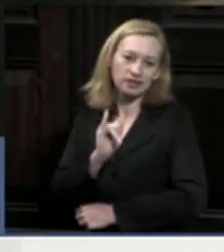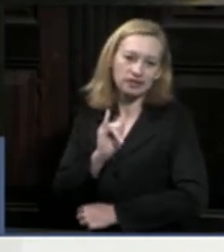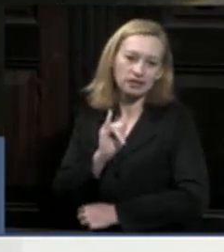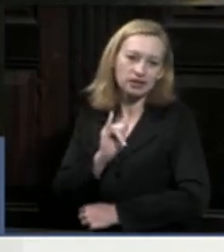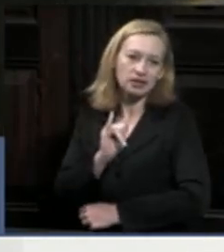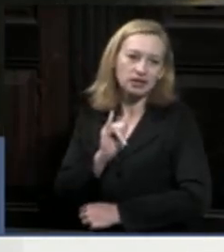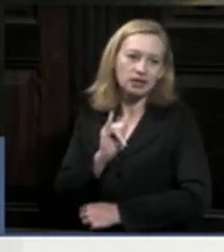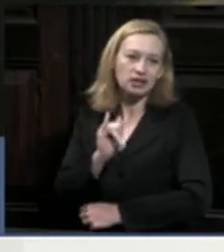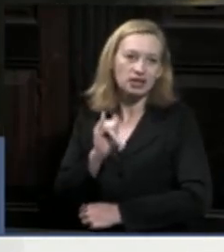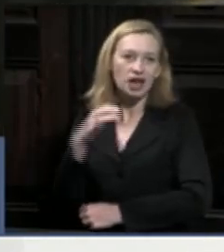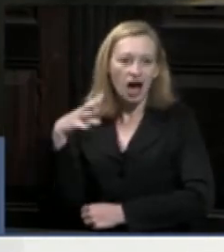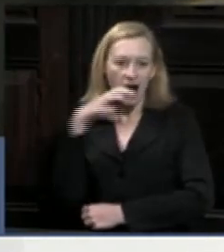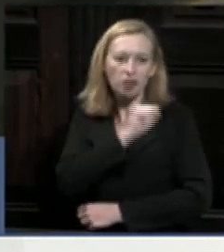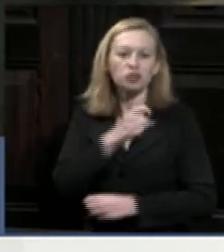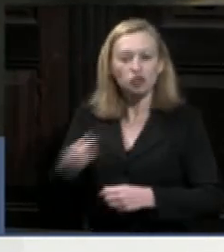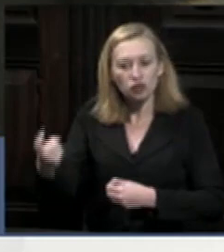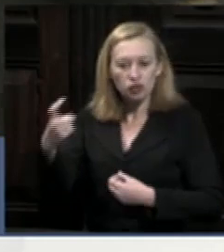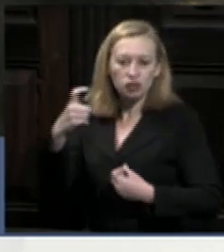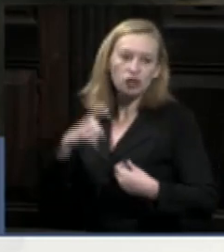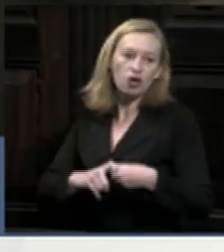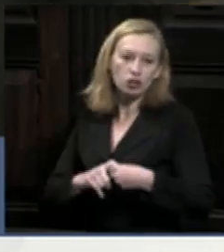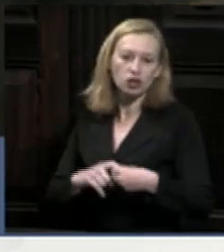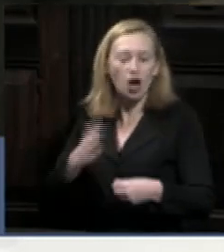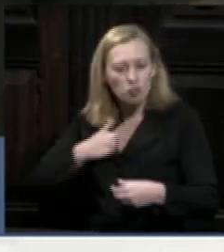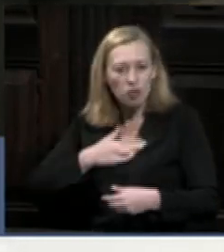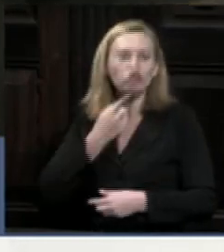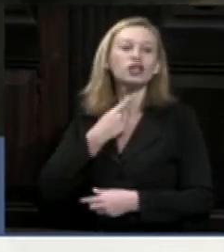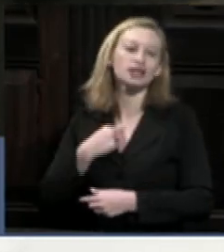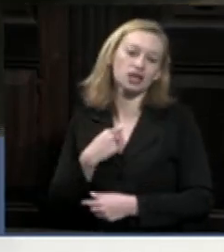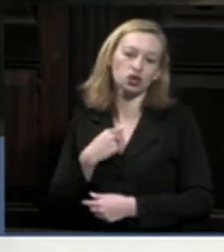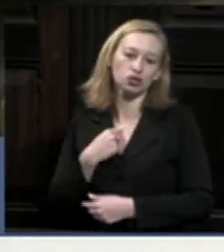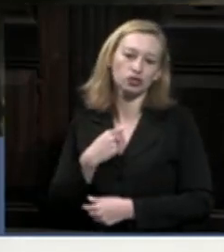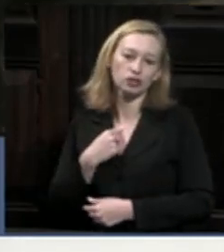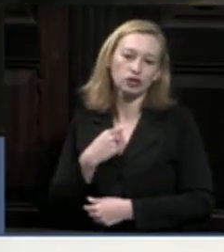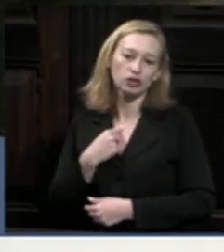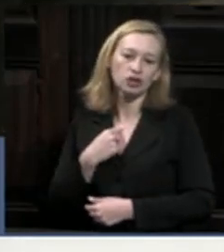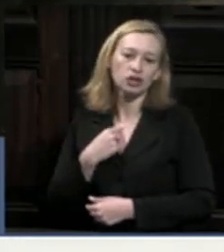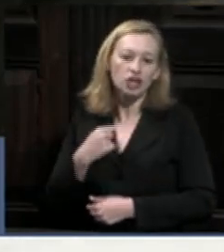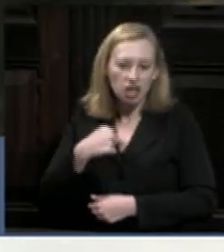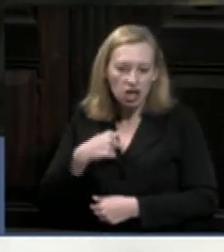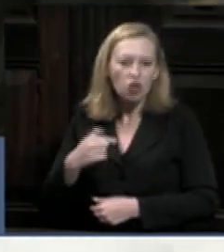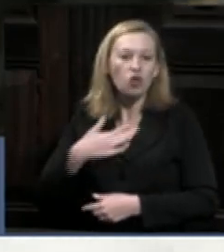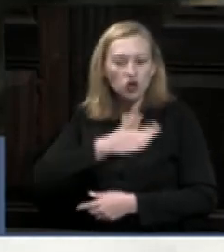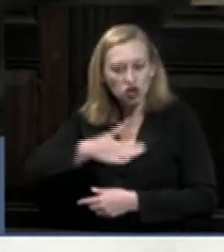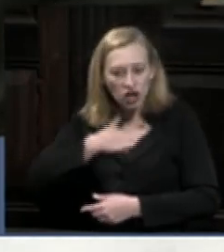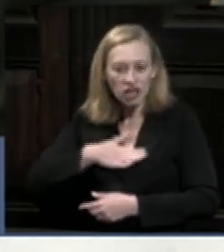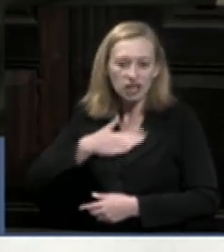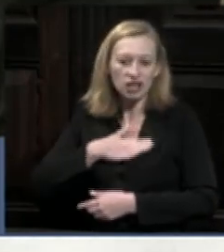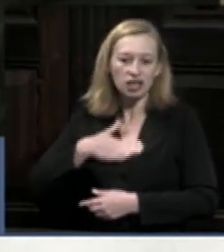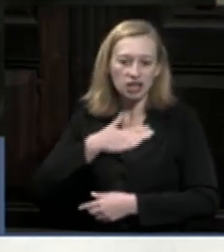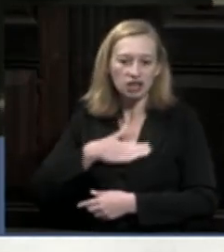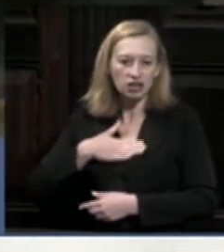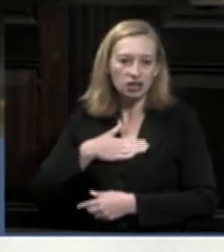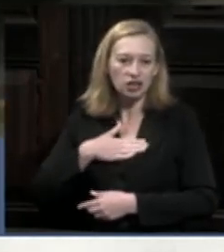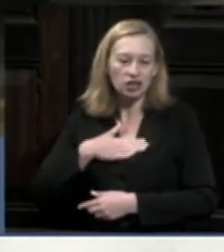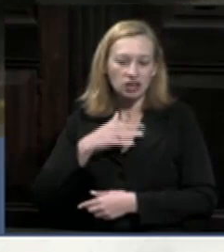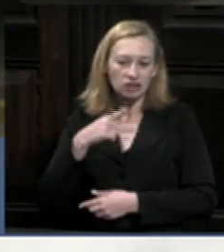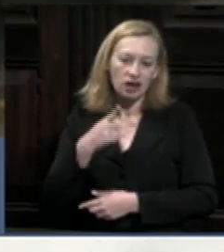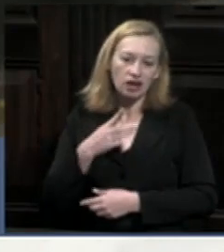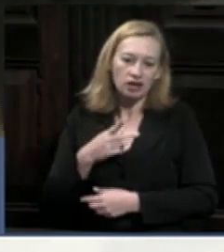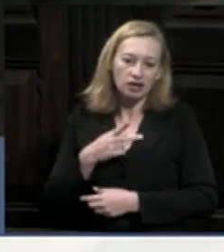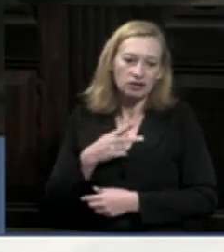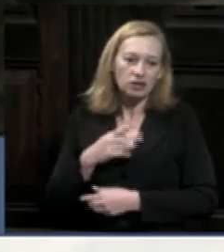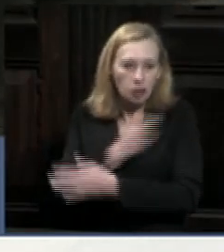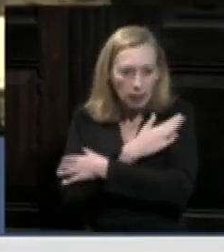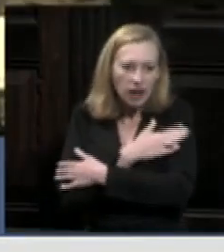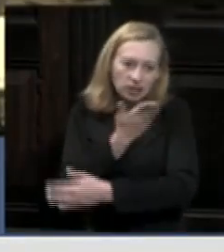recupere prontamente é o meu desejo eu gostaria que fosse de todas as pessoas um